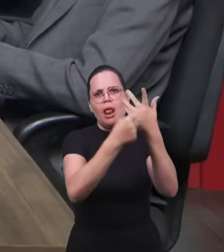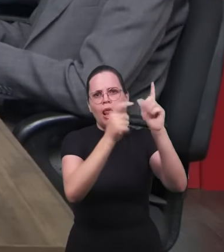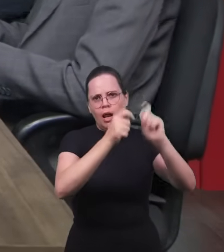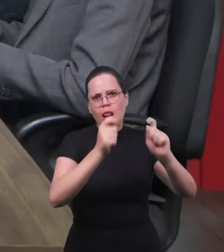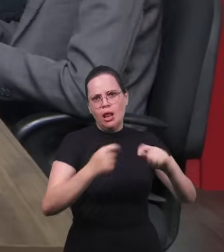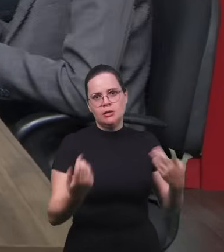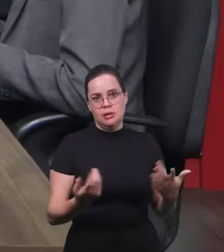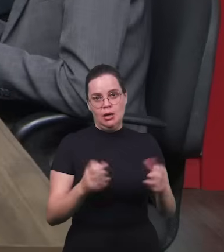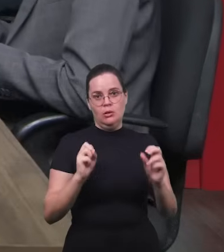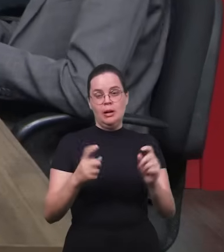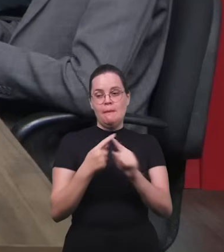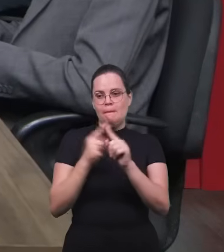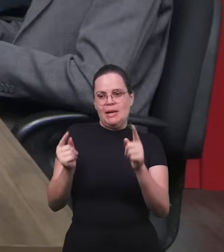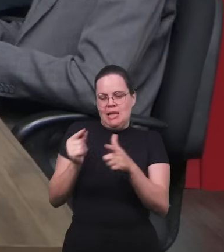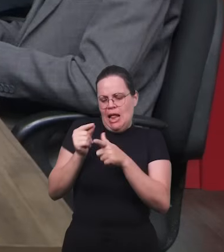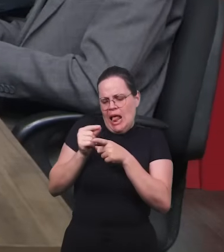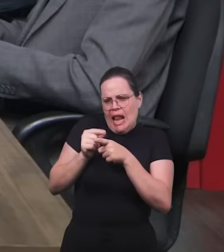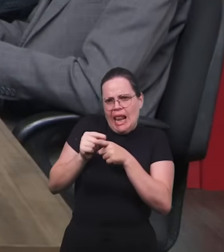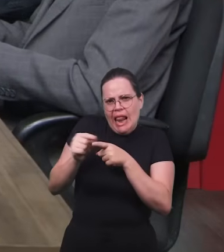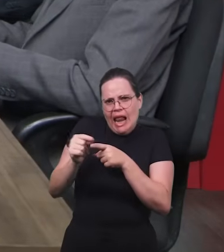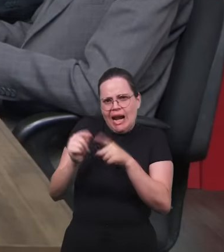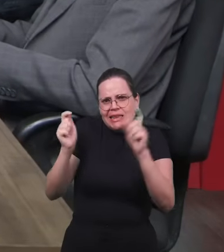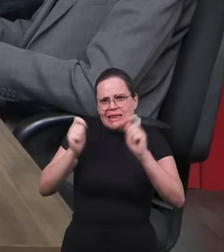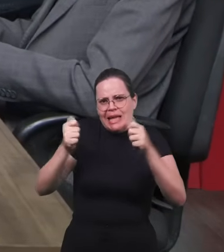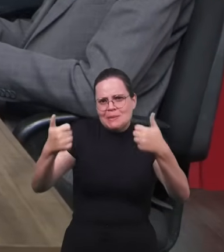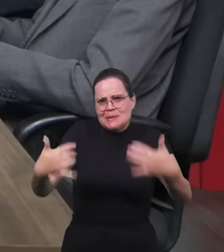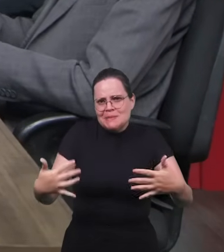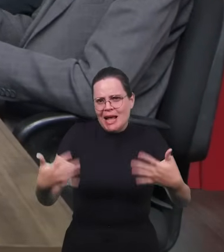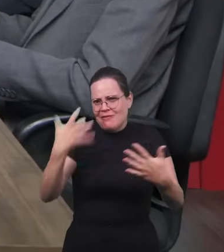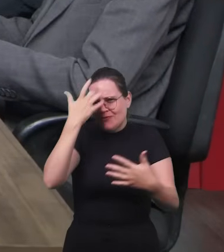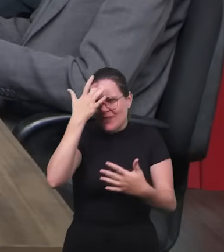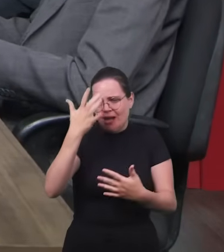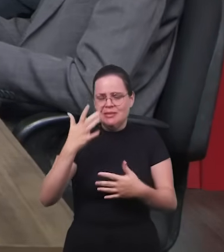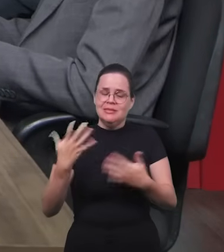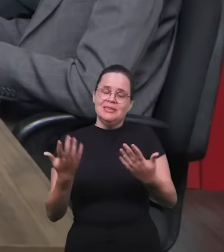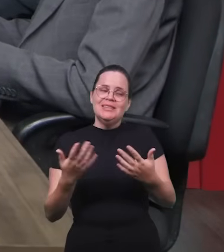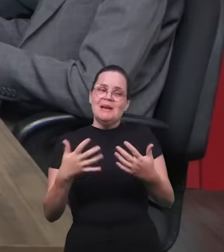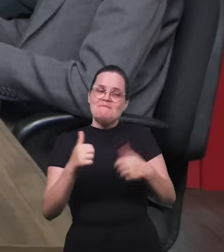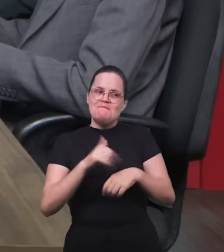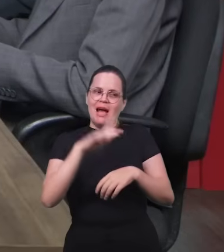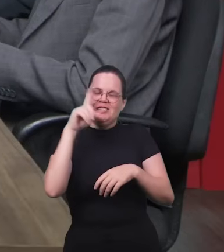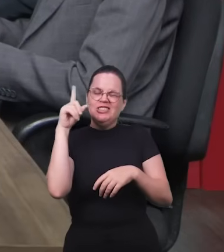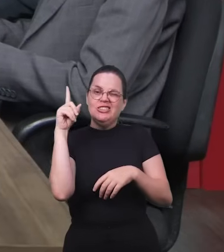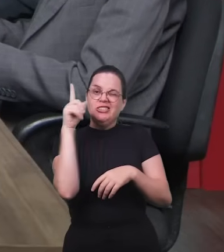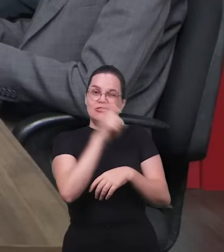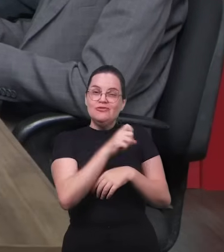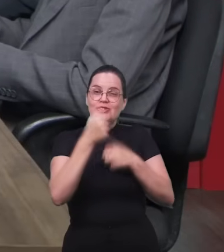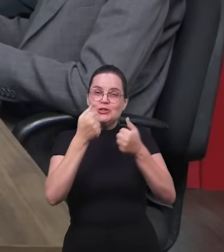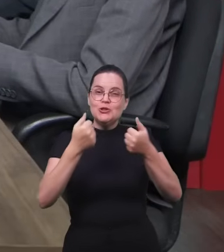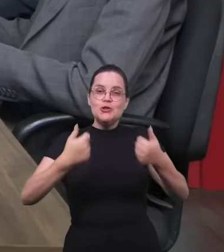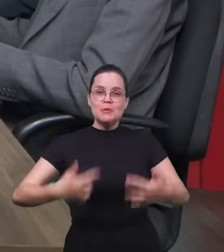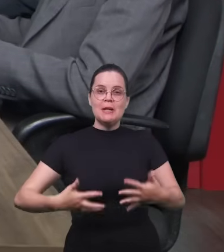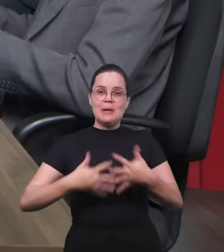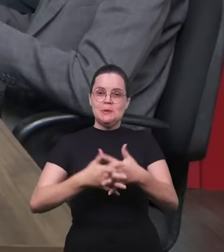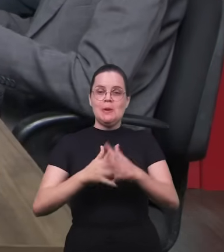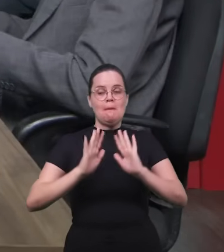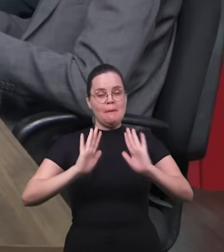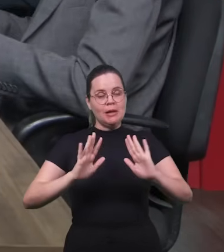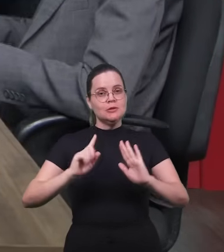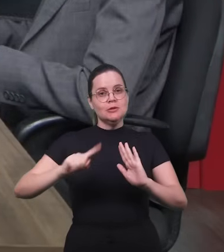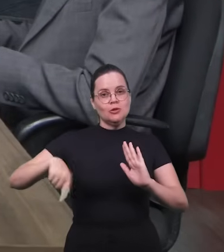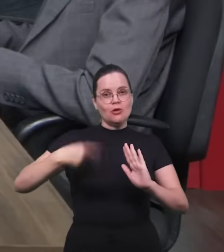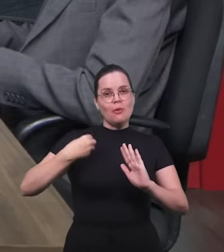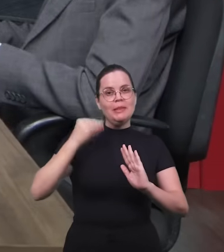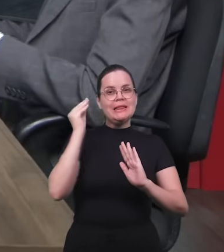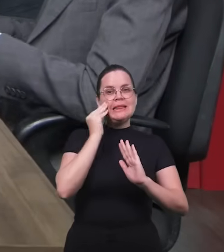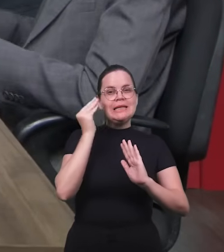entender, Douglas? A física quântica já é algo um pouco mais complexa, né? Mas nós vamos tentar trazer